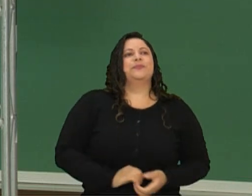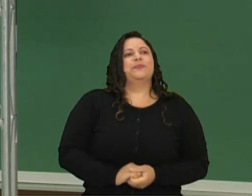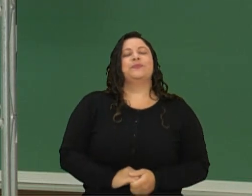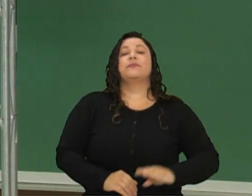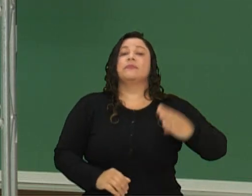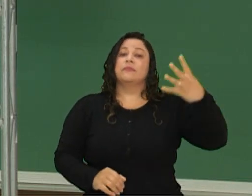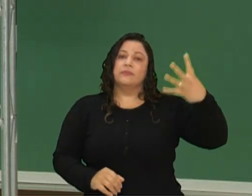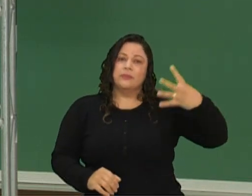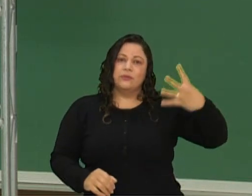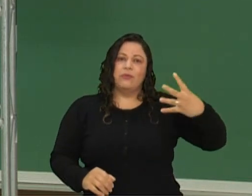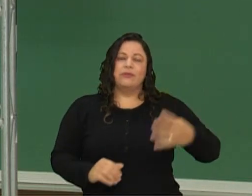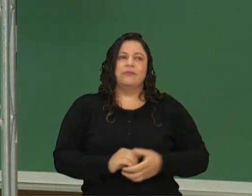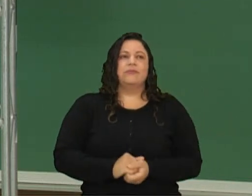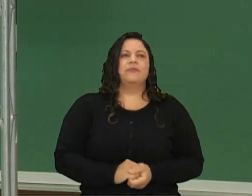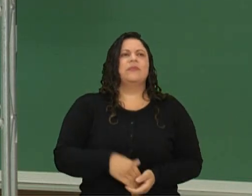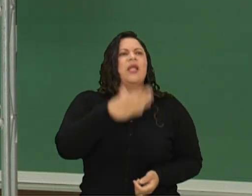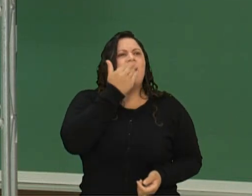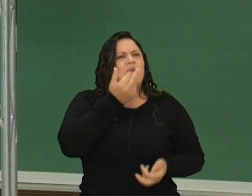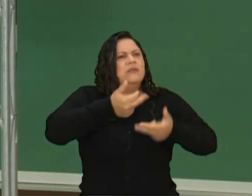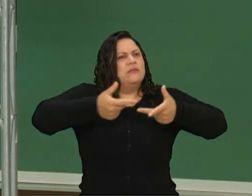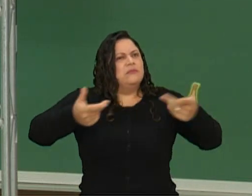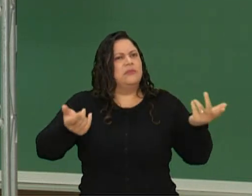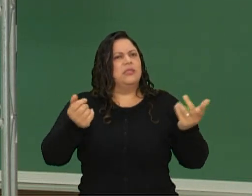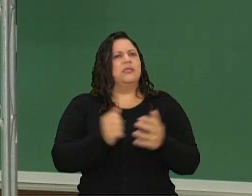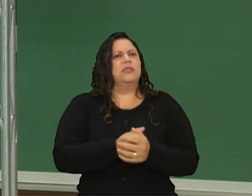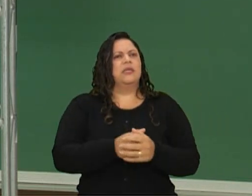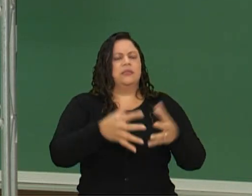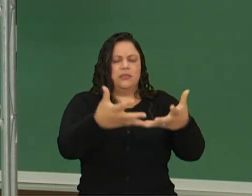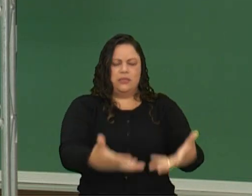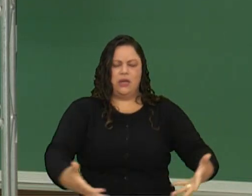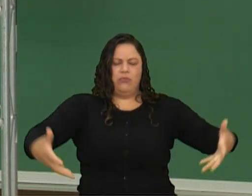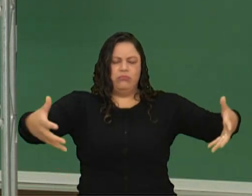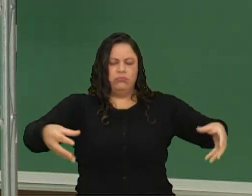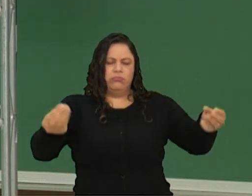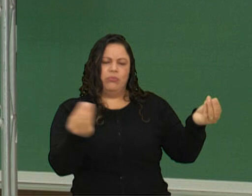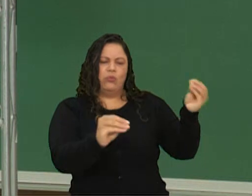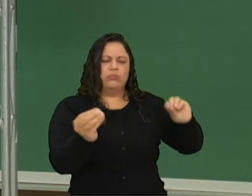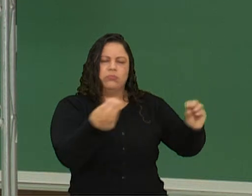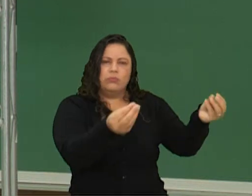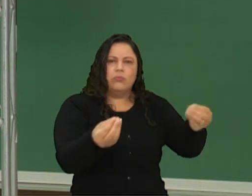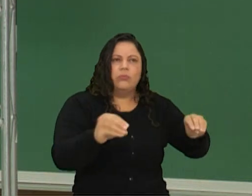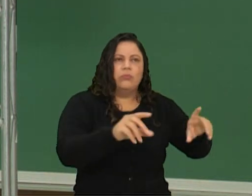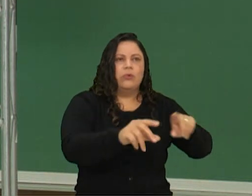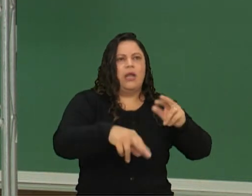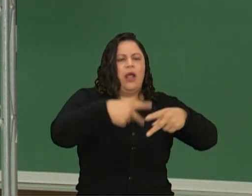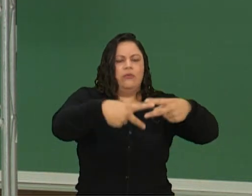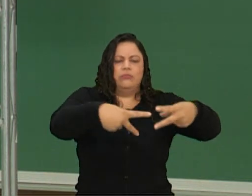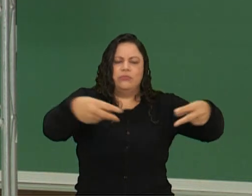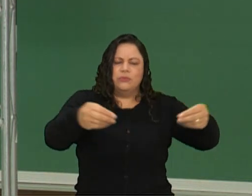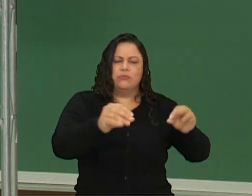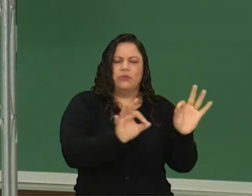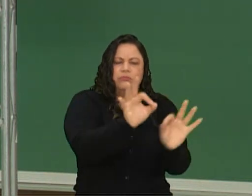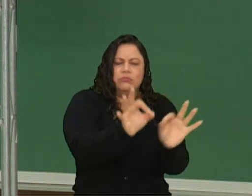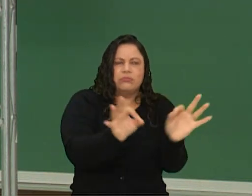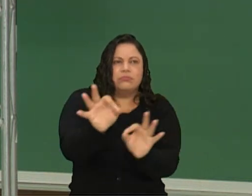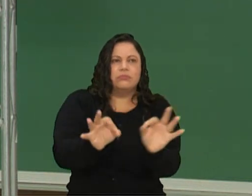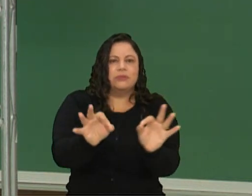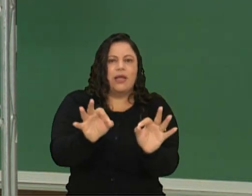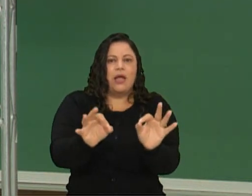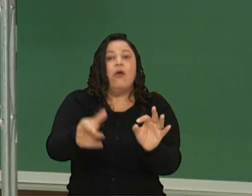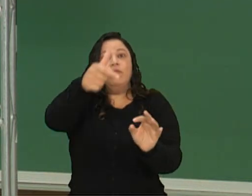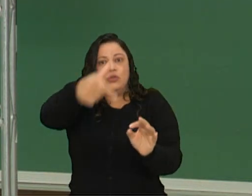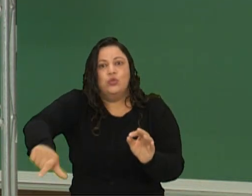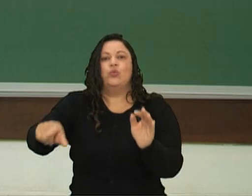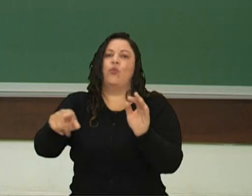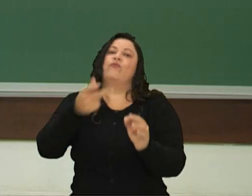abençoados são consumidos depois do sábado de Aleluia, no domingo de Páscoa, após um período de... Eu vou repetir aqui a